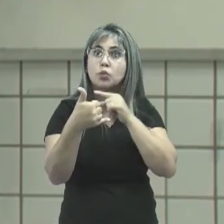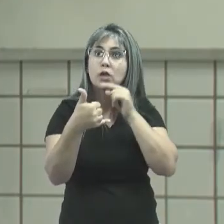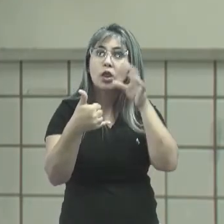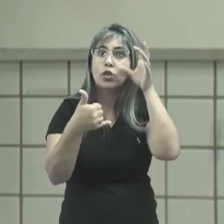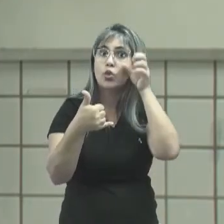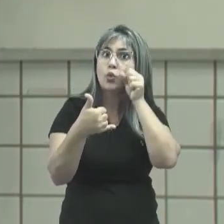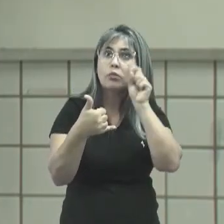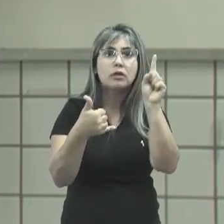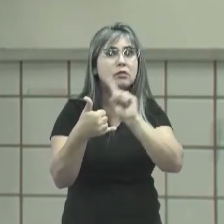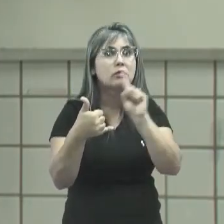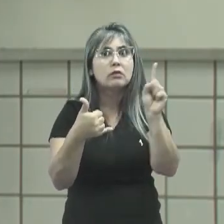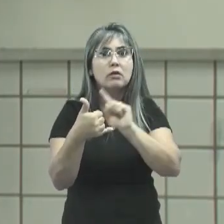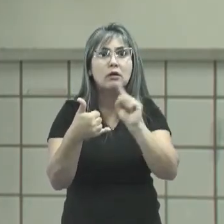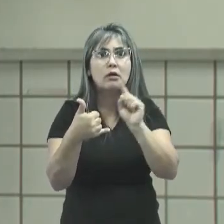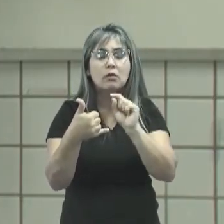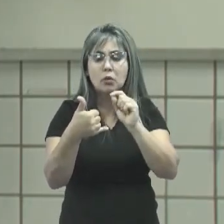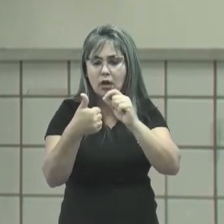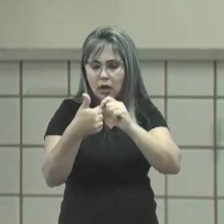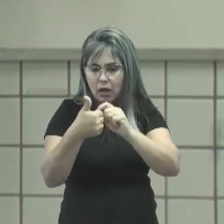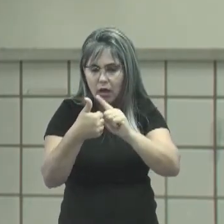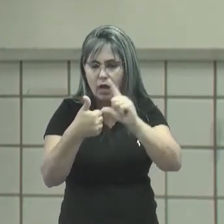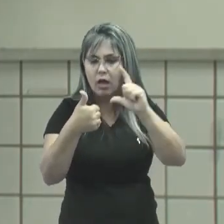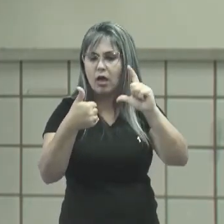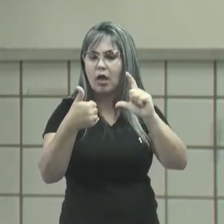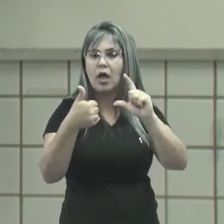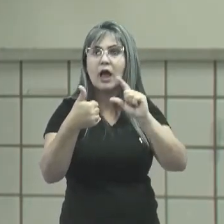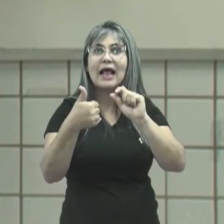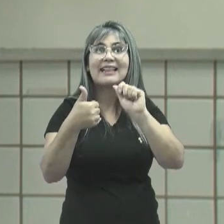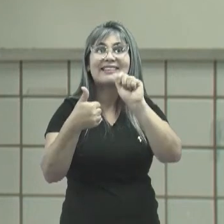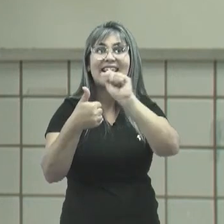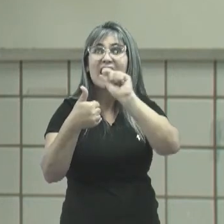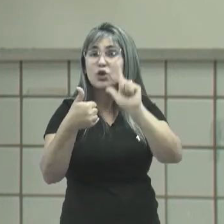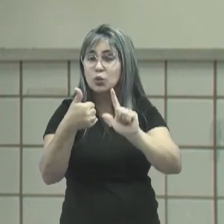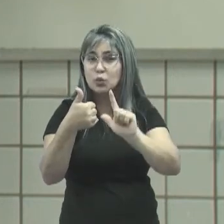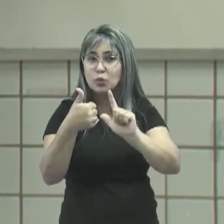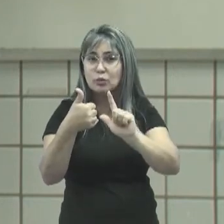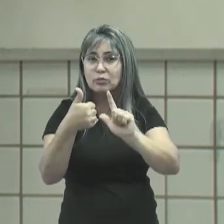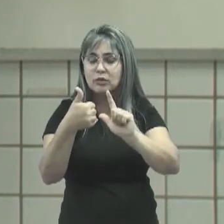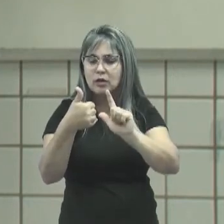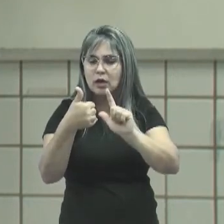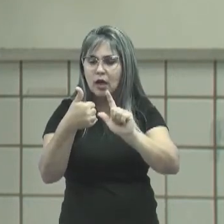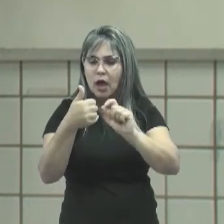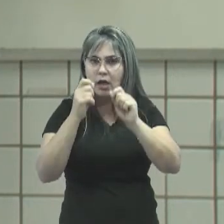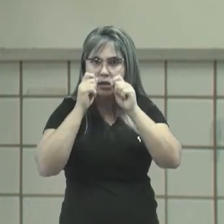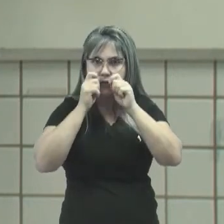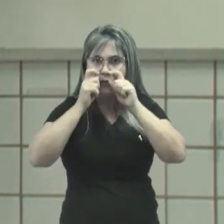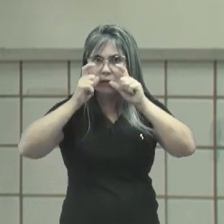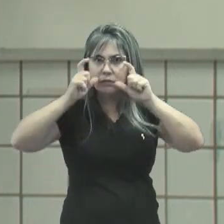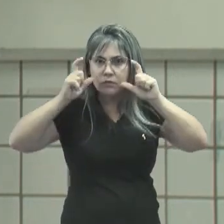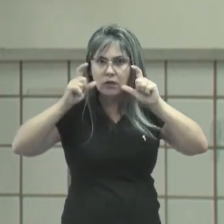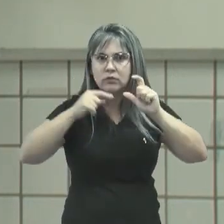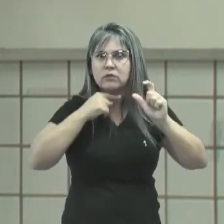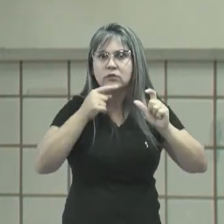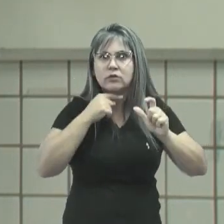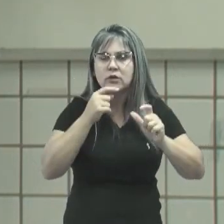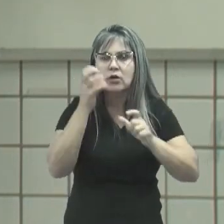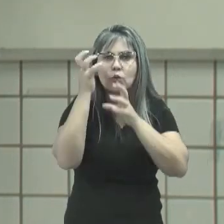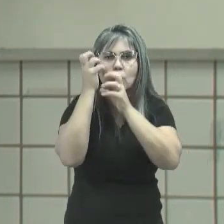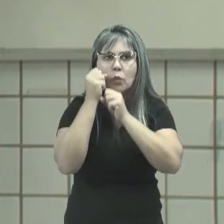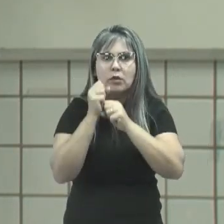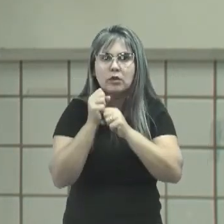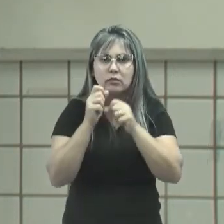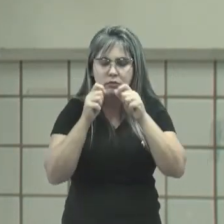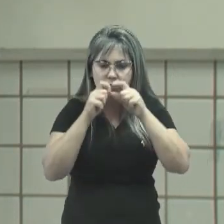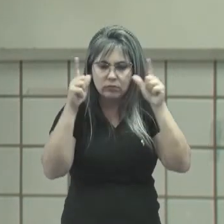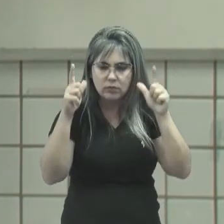Por quê? Porque aquela tela azul, ela libera essa melatonina, deixa você, melatonina, esse hormônio, e deixa você cada vez